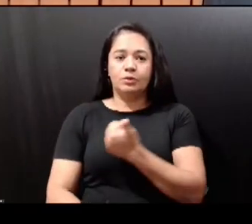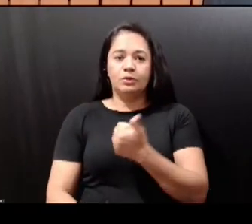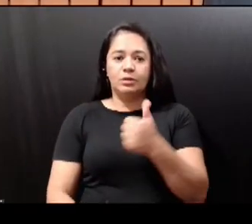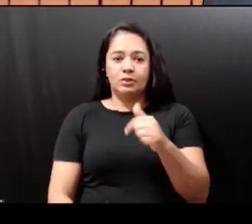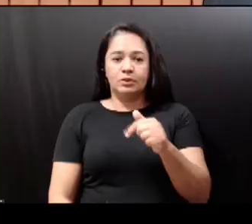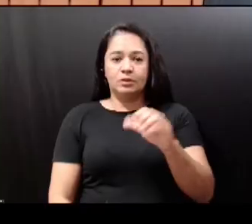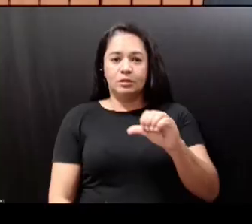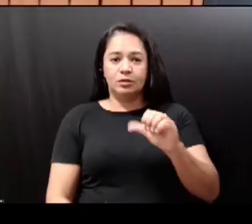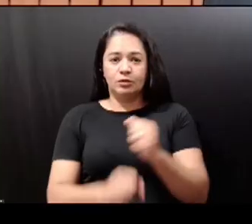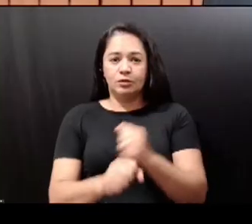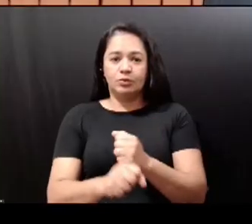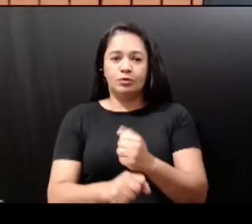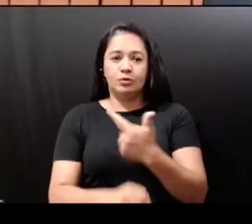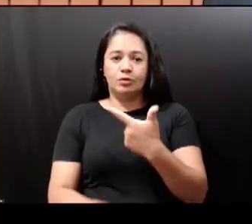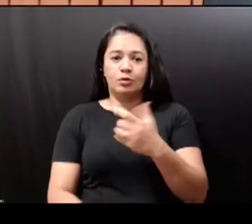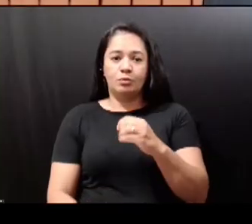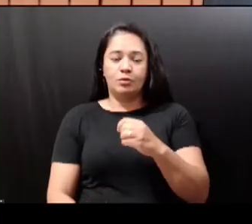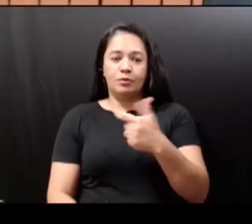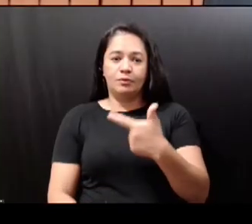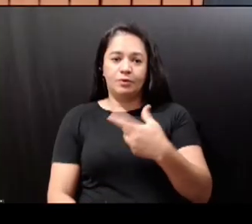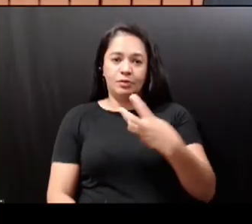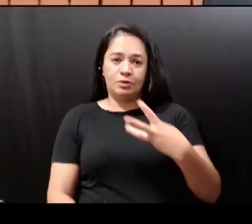179/2023 do processo